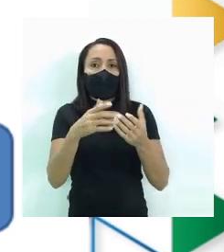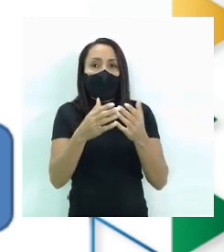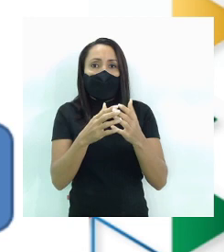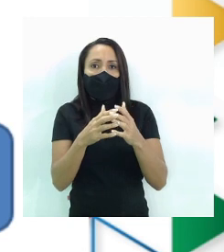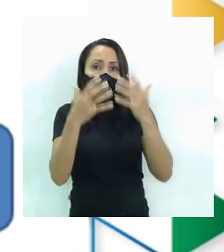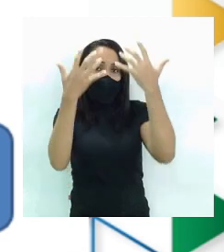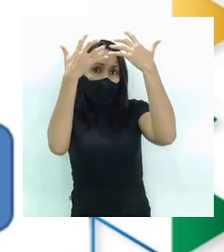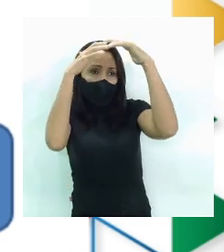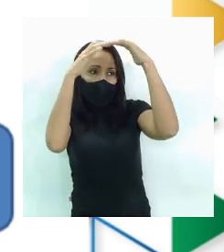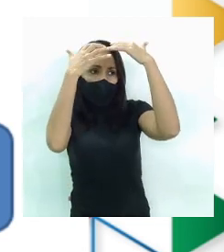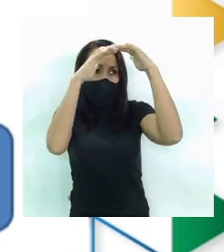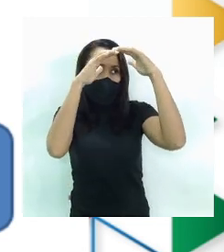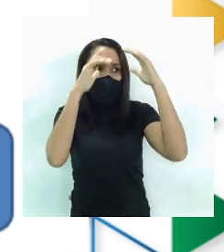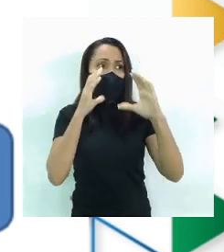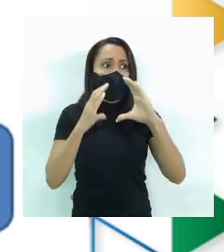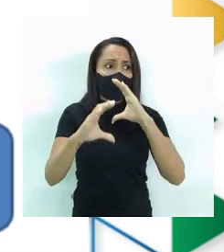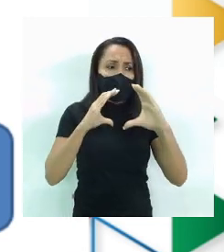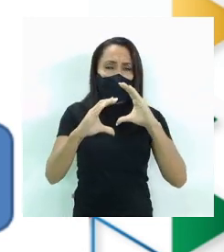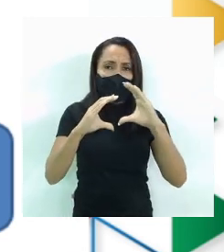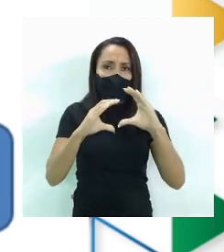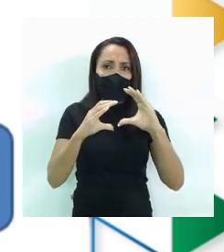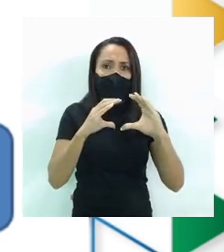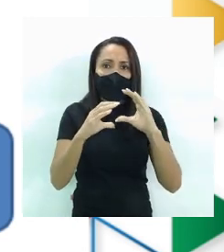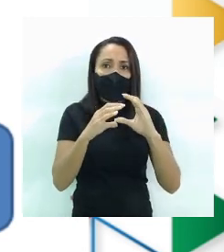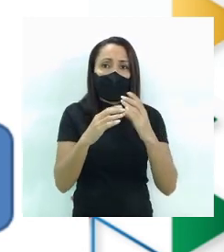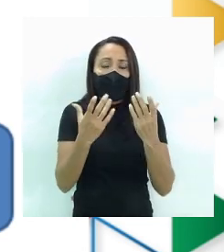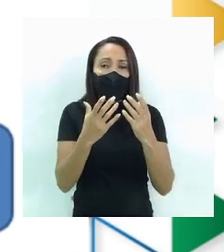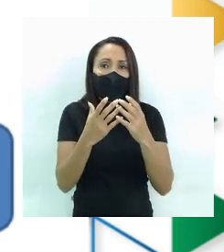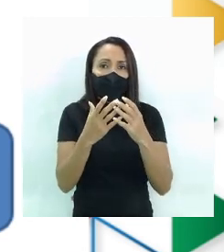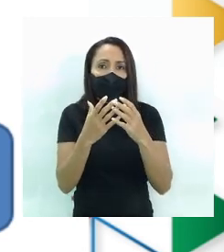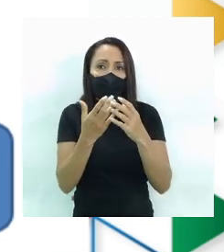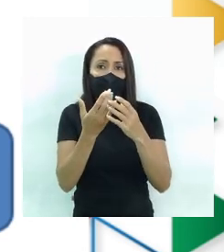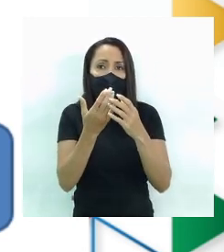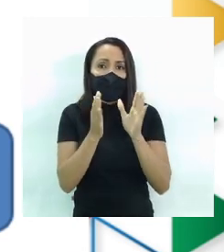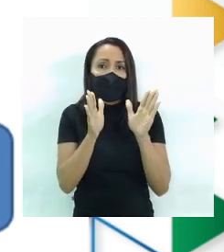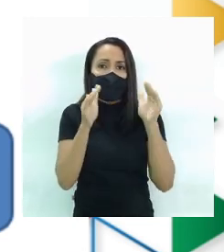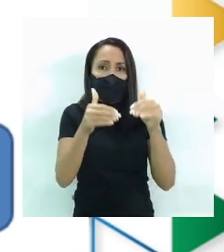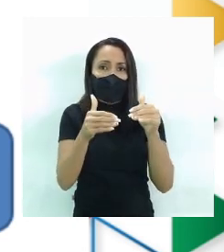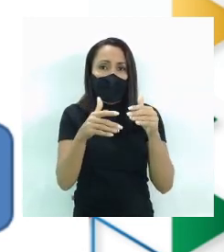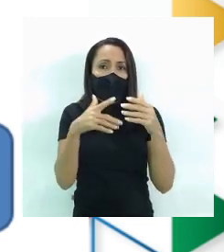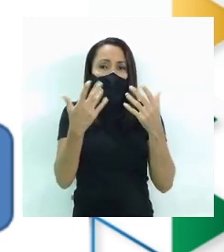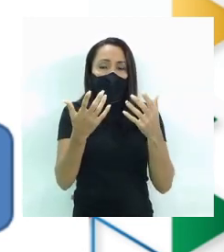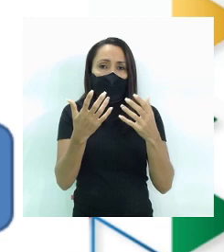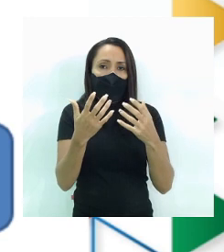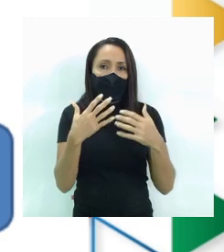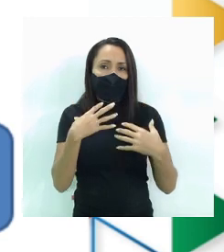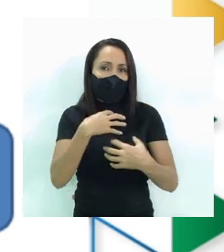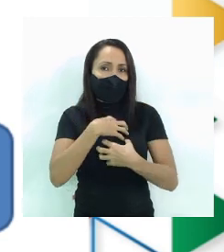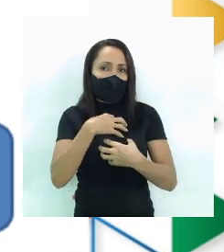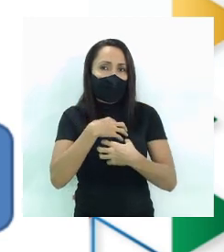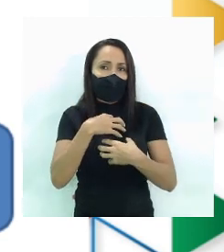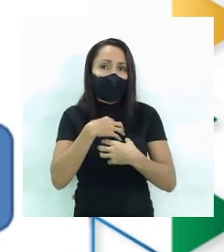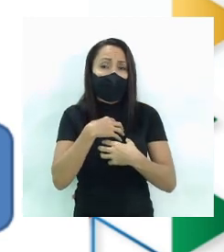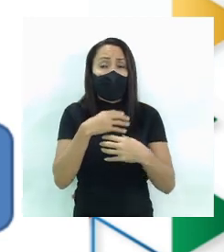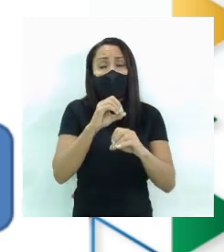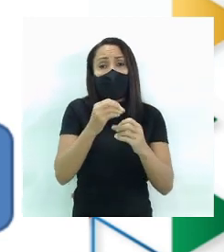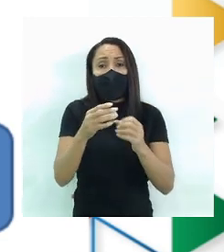nervos estabelecem a comunicação dos centros nervosos com os órgãos sensoriais ou receptores